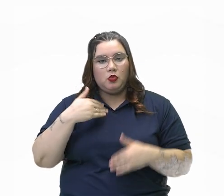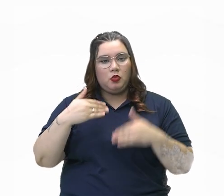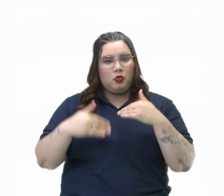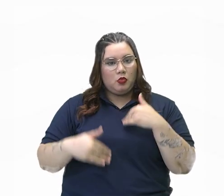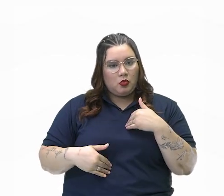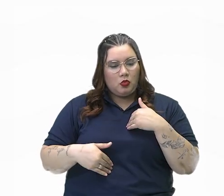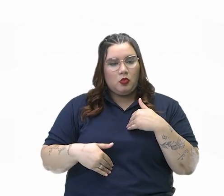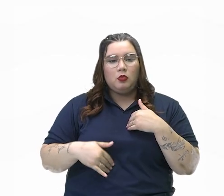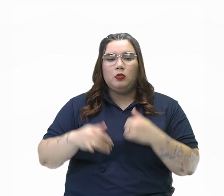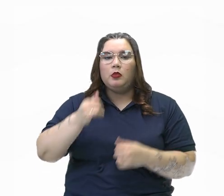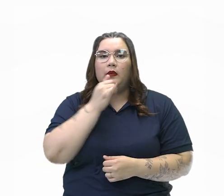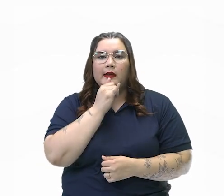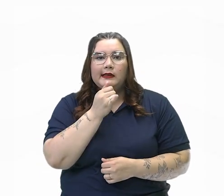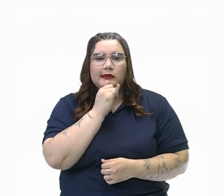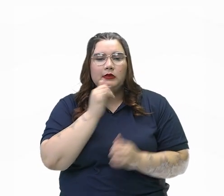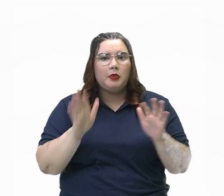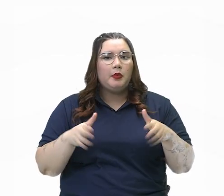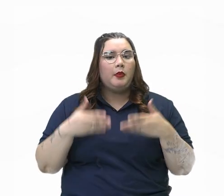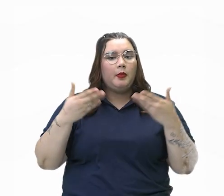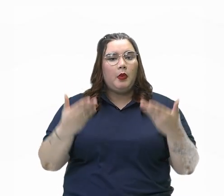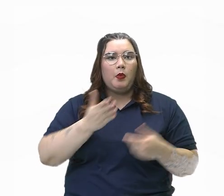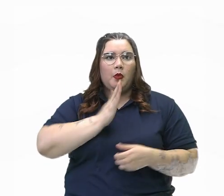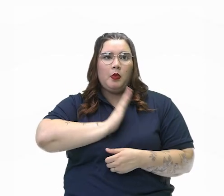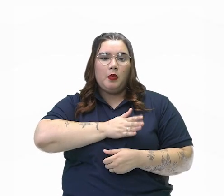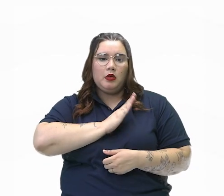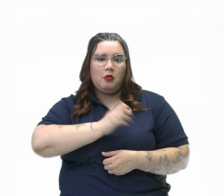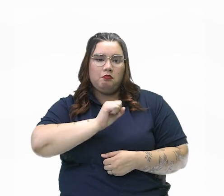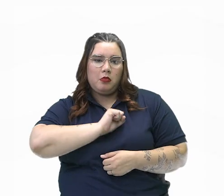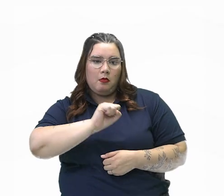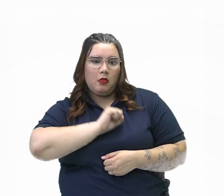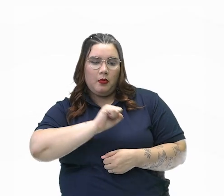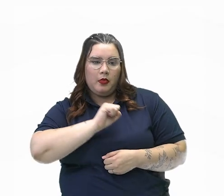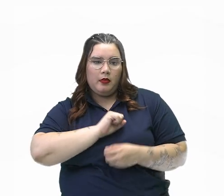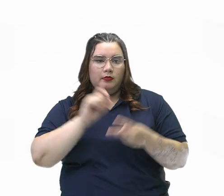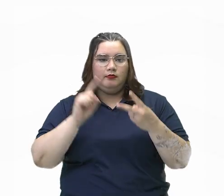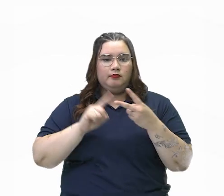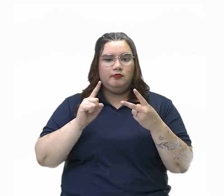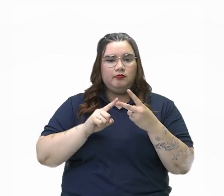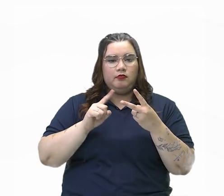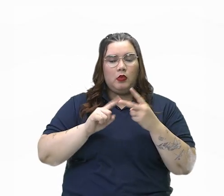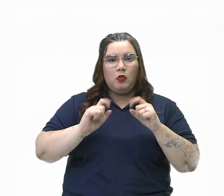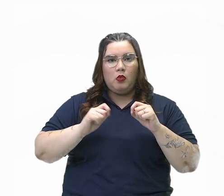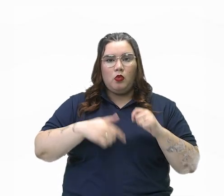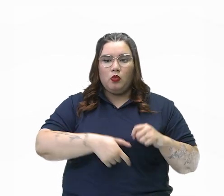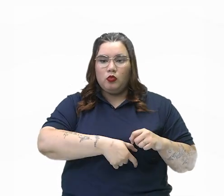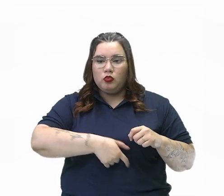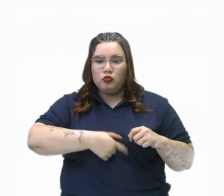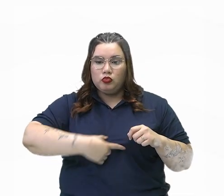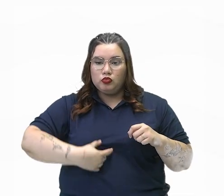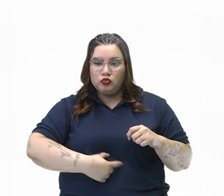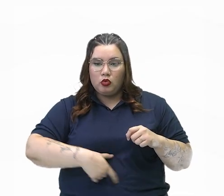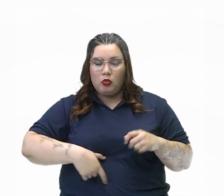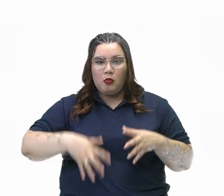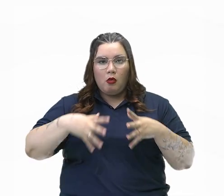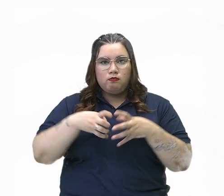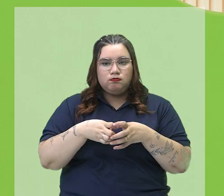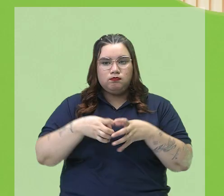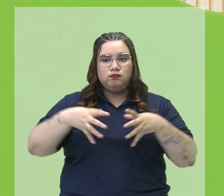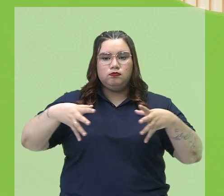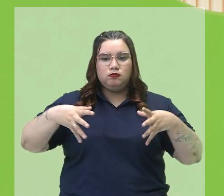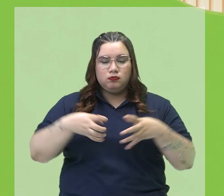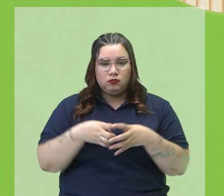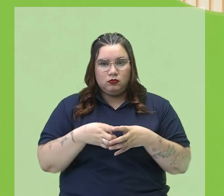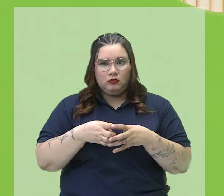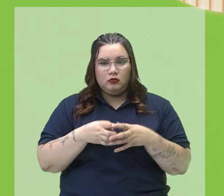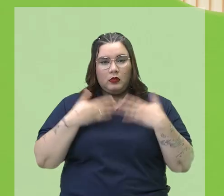funcionamento do corpo, como os batimentos cardíacos e a contração e o relaxamento do estômago. Então,